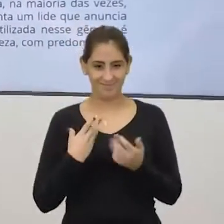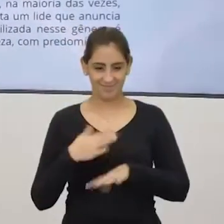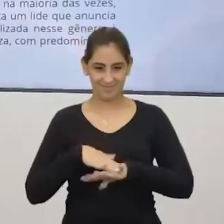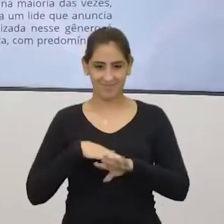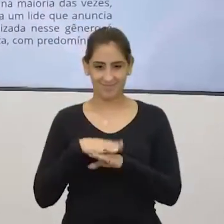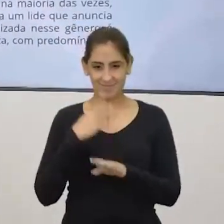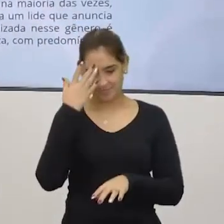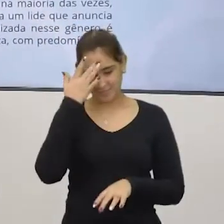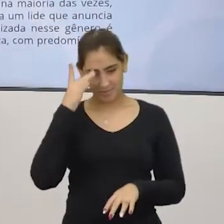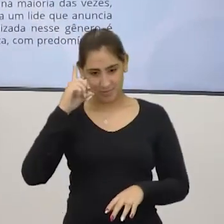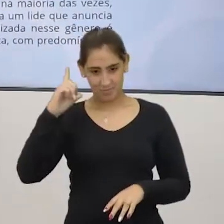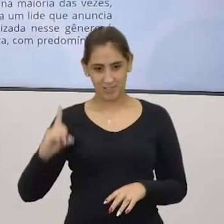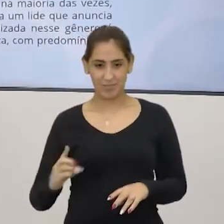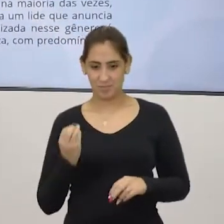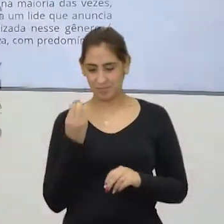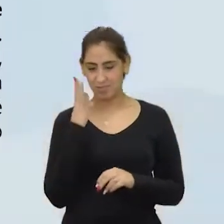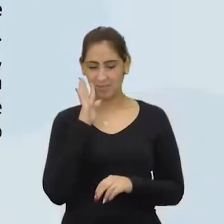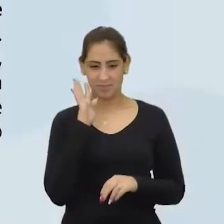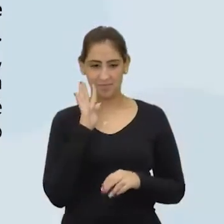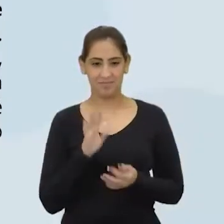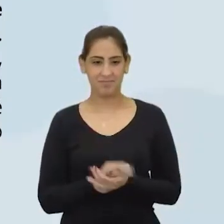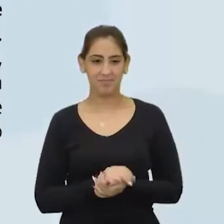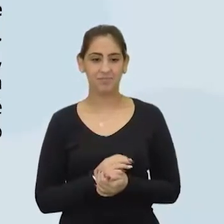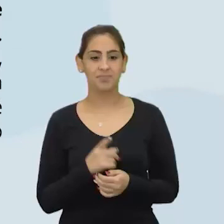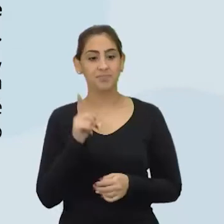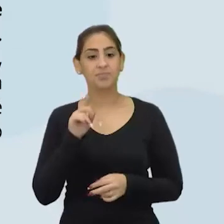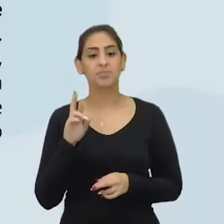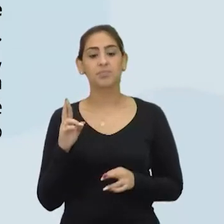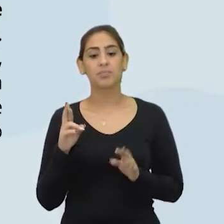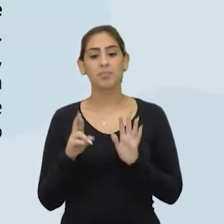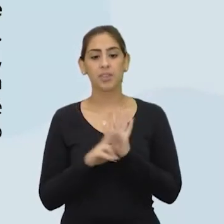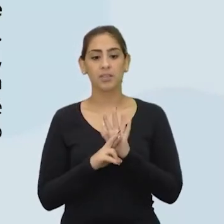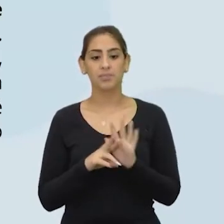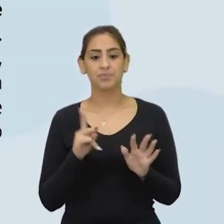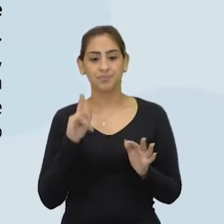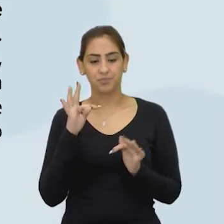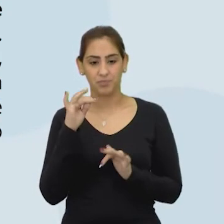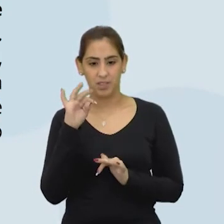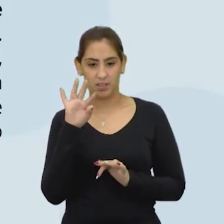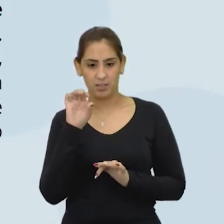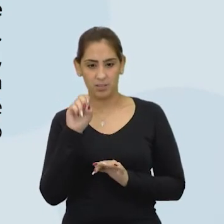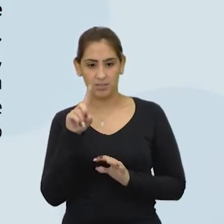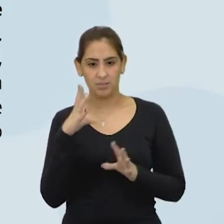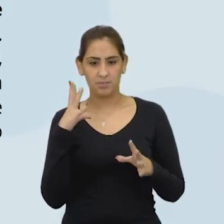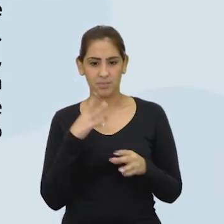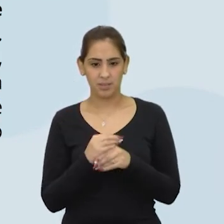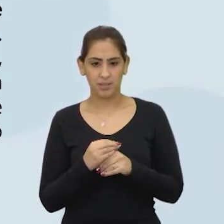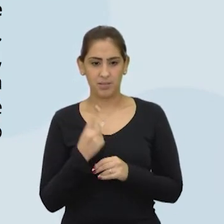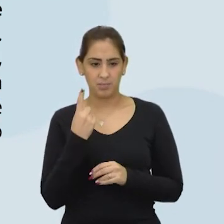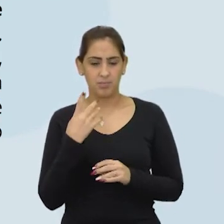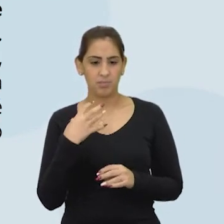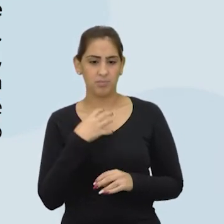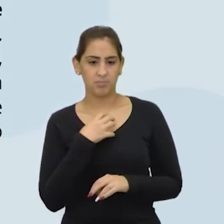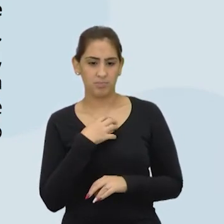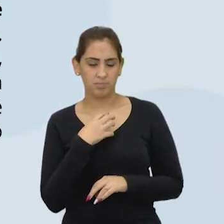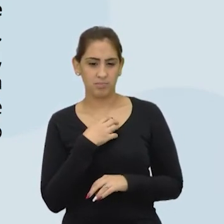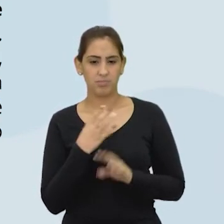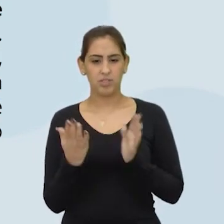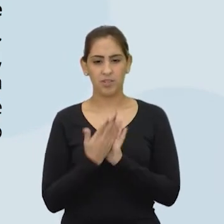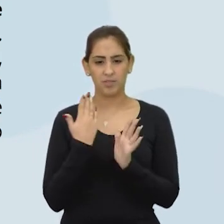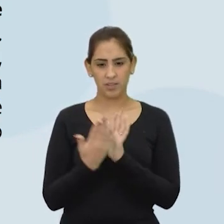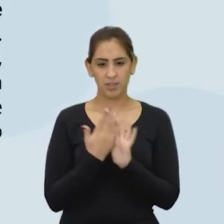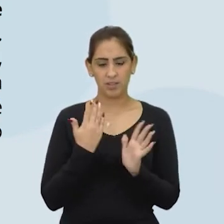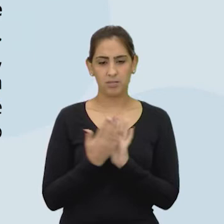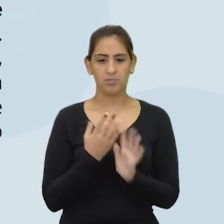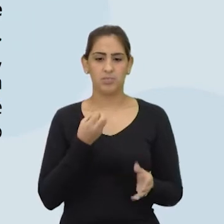vocês são maravilhosos. O relato dos fatos é ampliado por meio de depoimentos, entrevistas, citações, resumos,